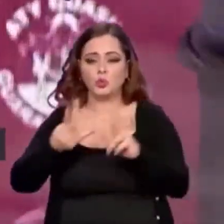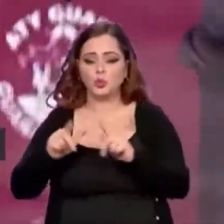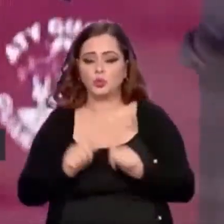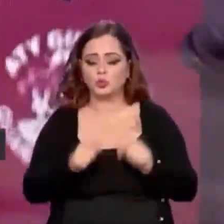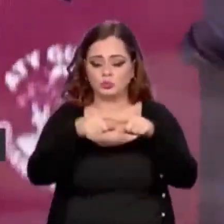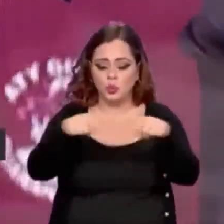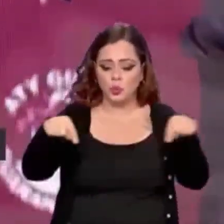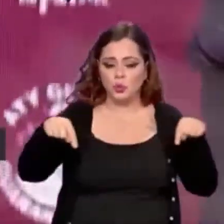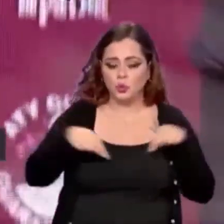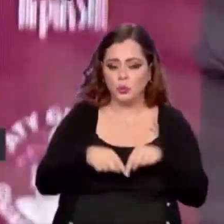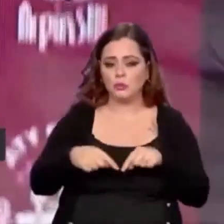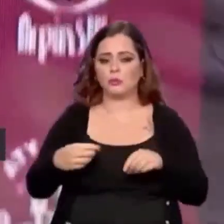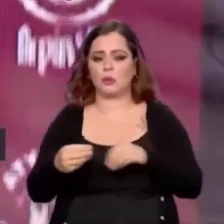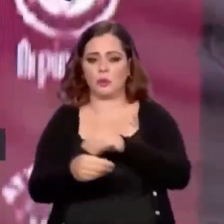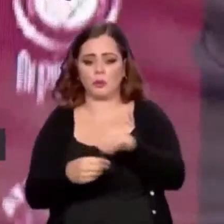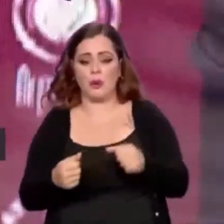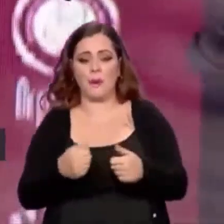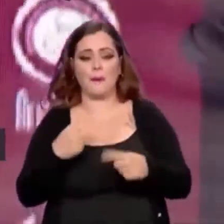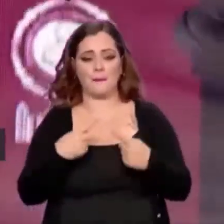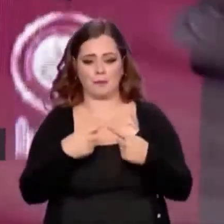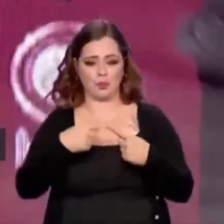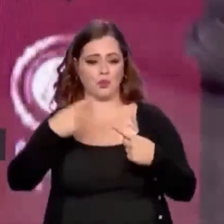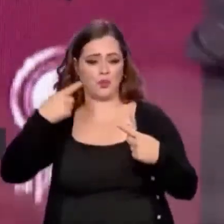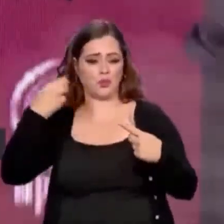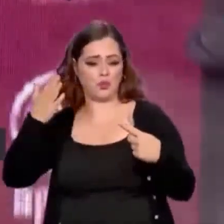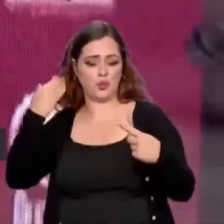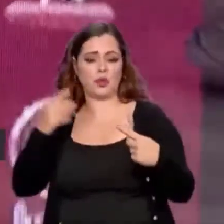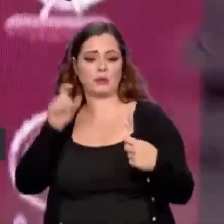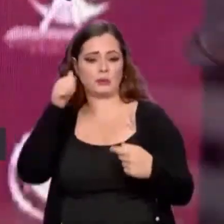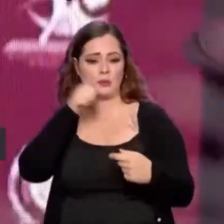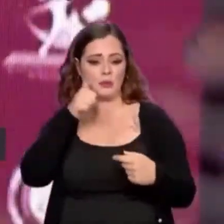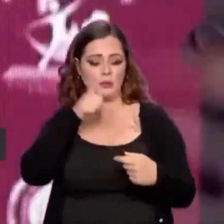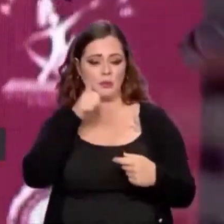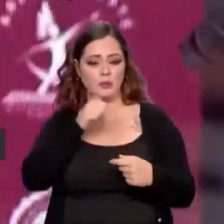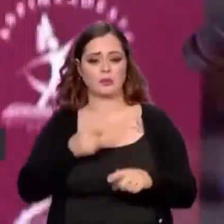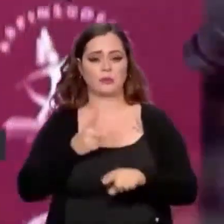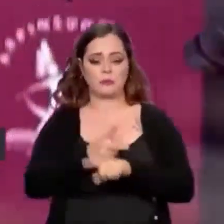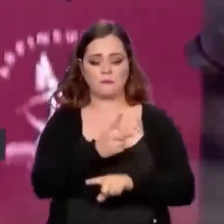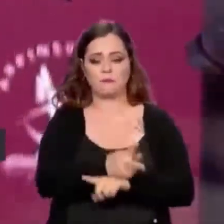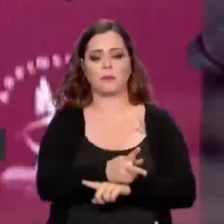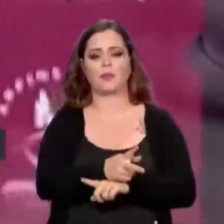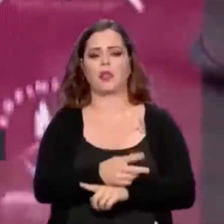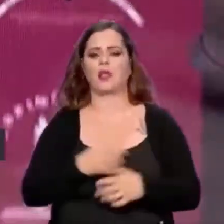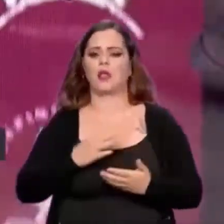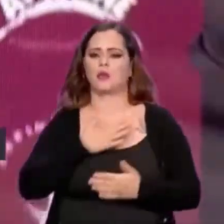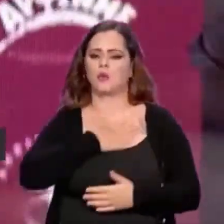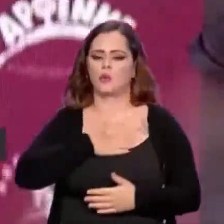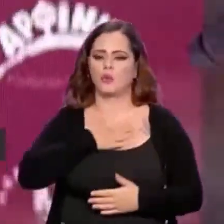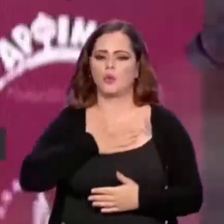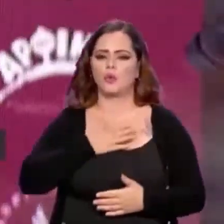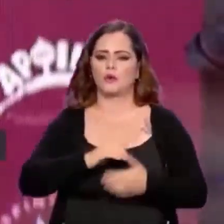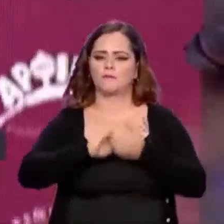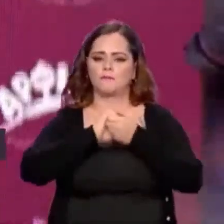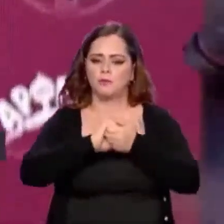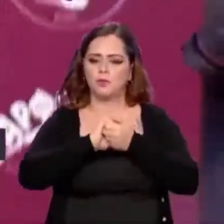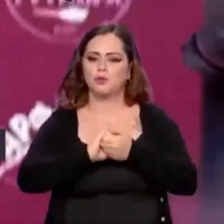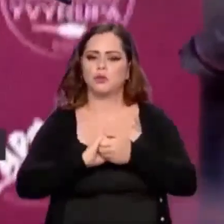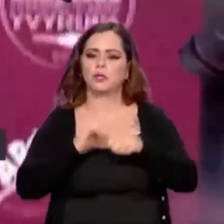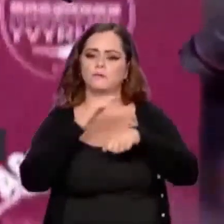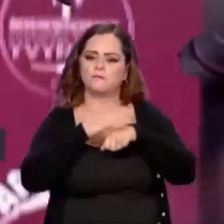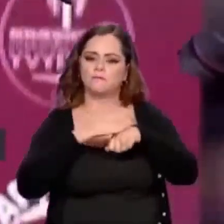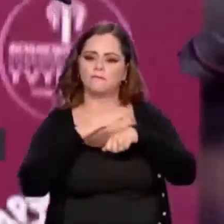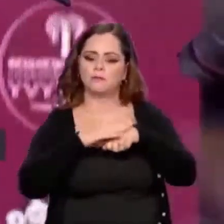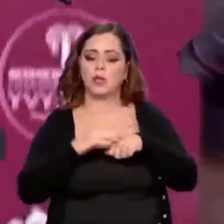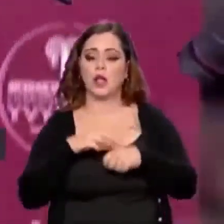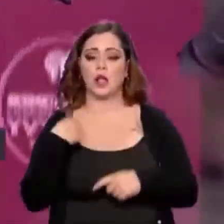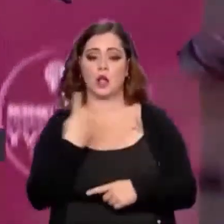bioma, mulheres semente, mulheres raiz, mulheres água. Quero saudar com muito carinho a presença de nossa